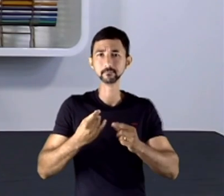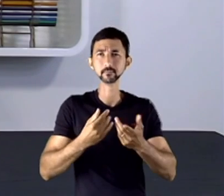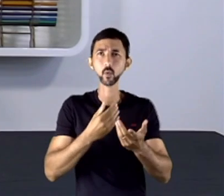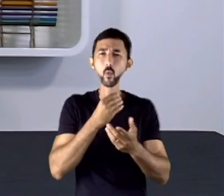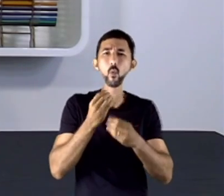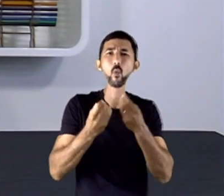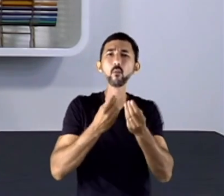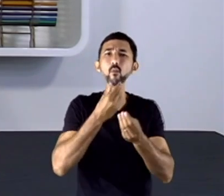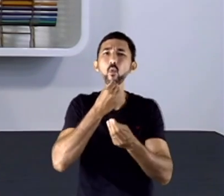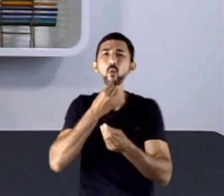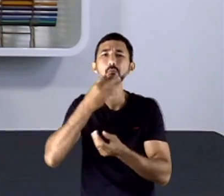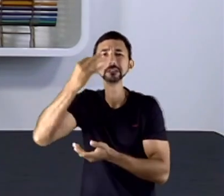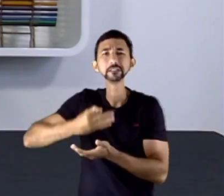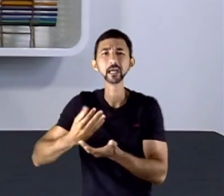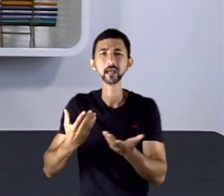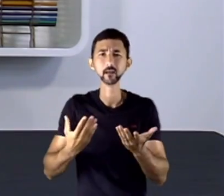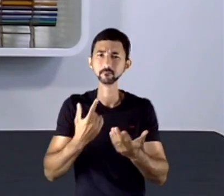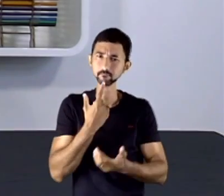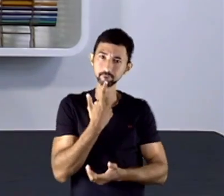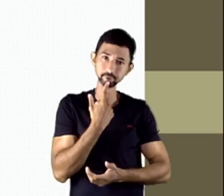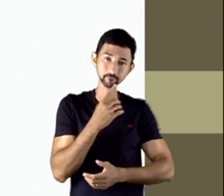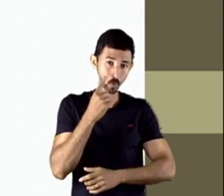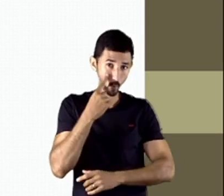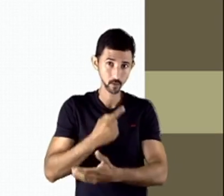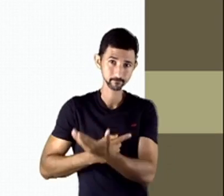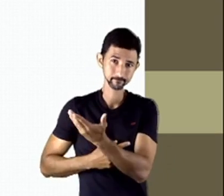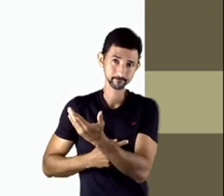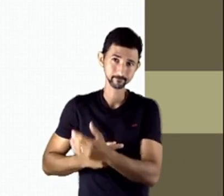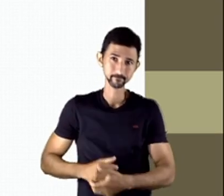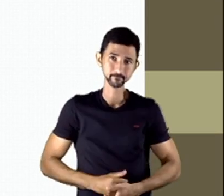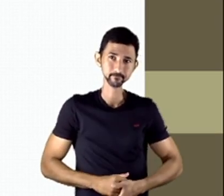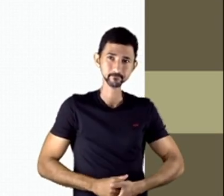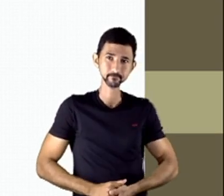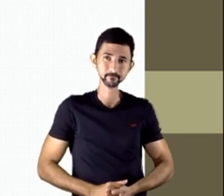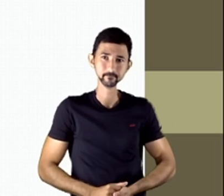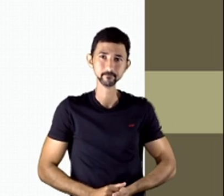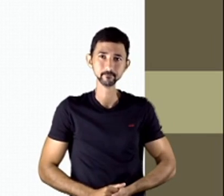teve certeza disso? Vem para a tela.